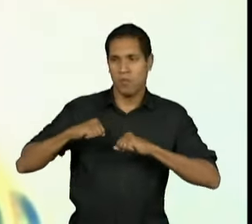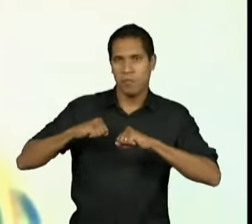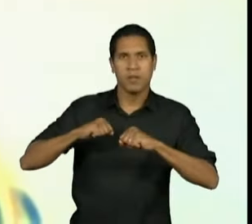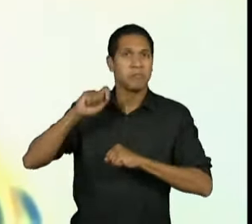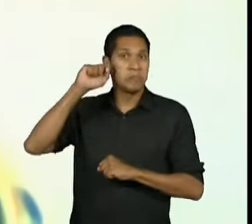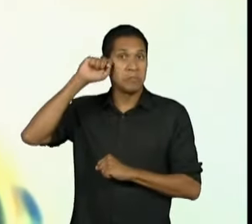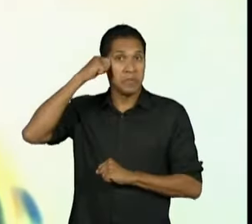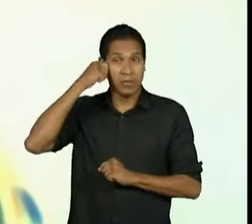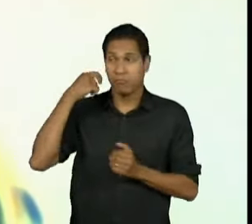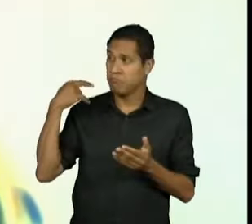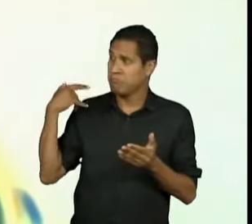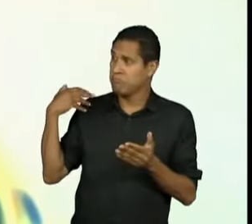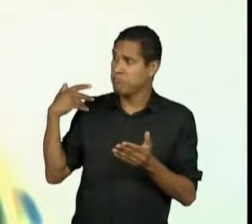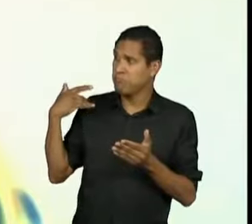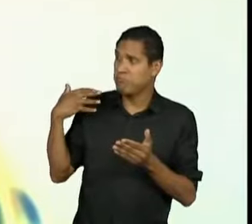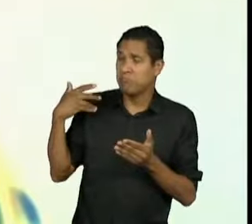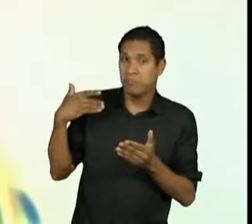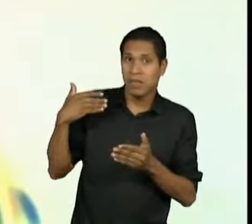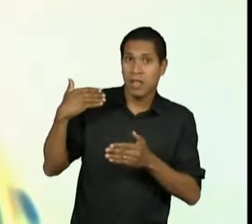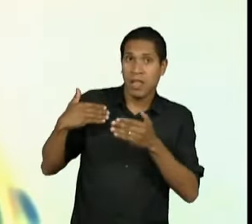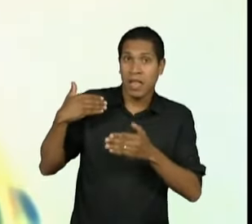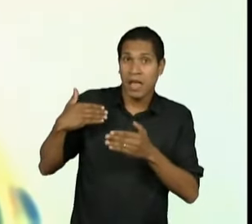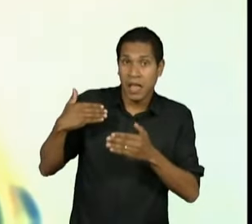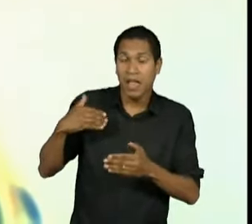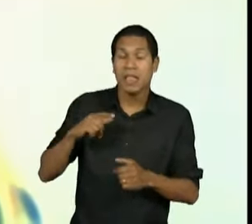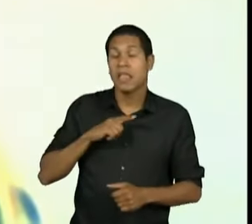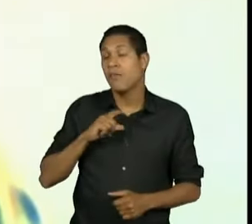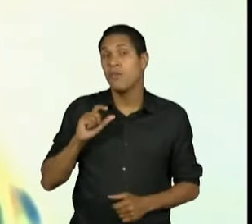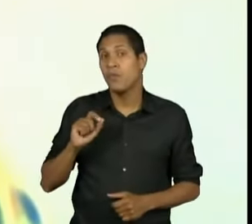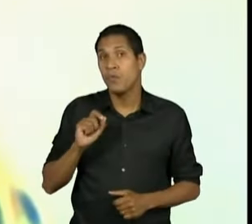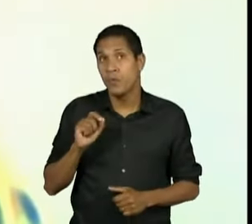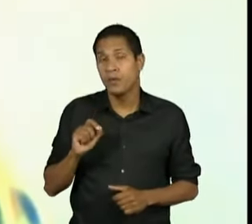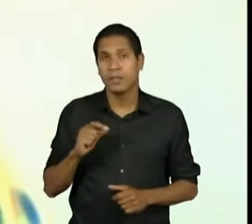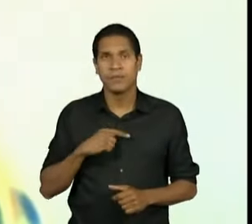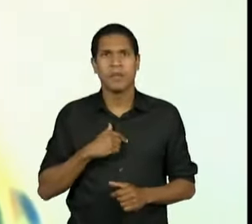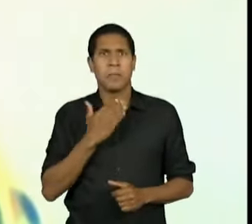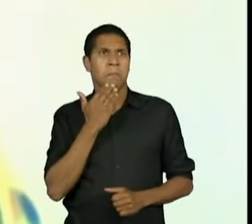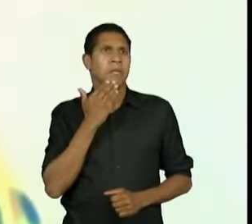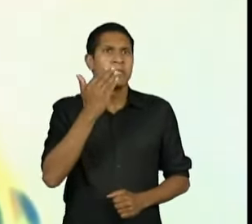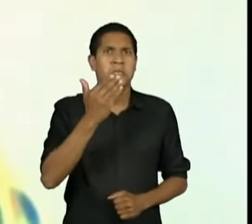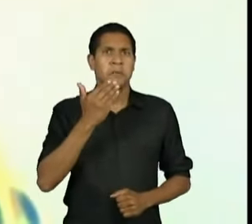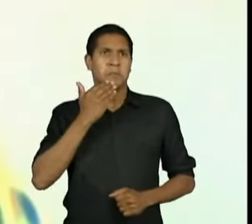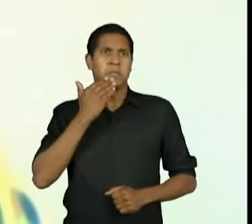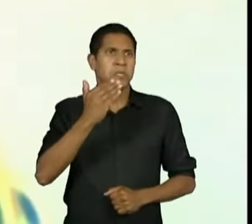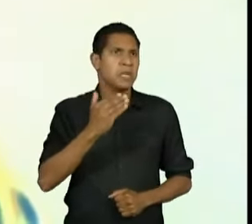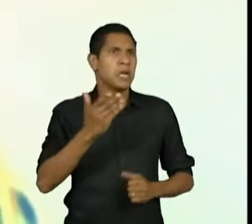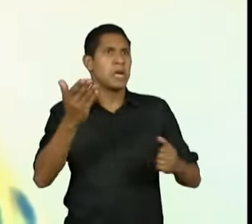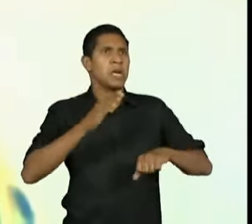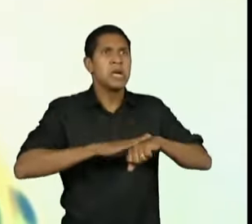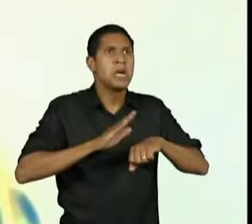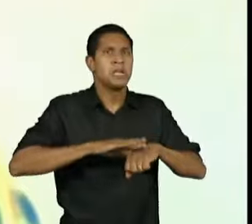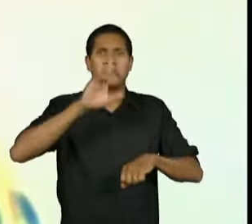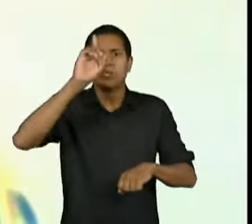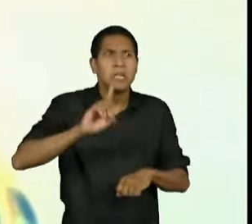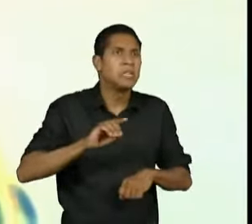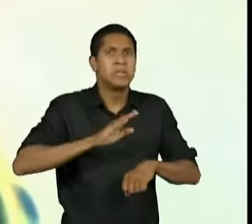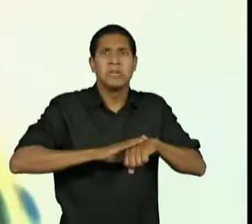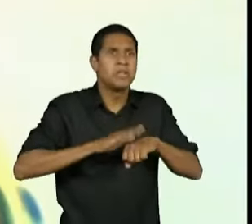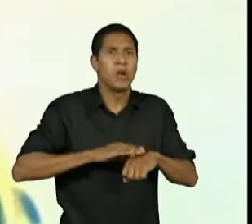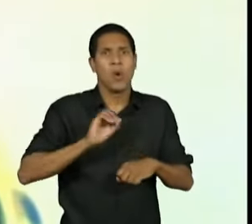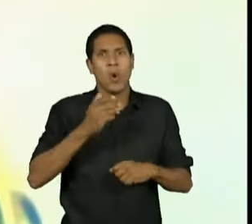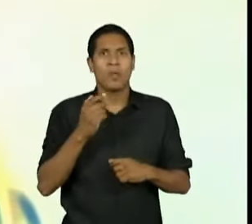muito tempo, nós fomos um movimento reivindicativo, né, ou de